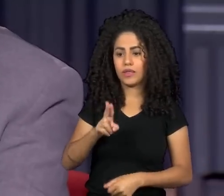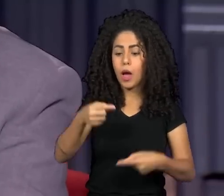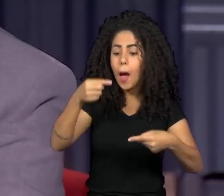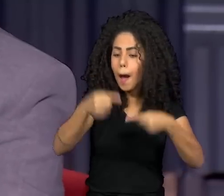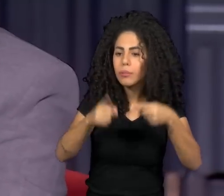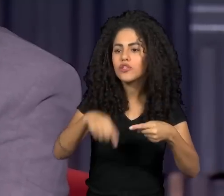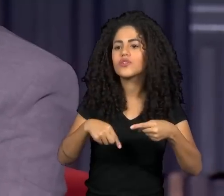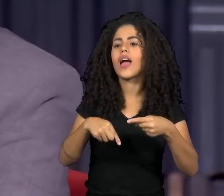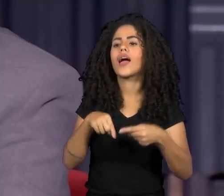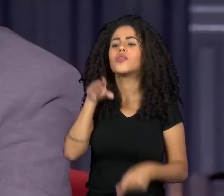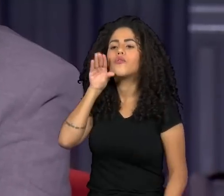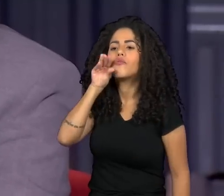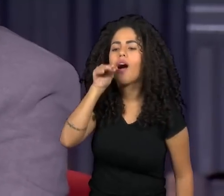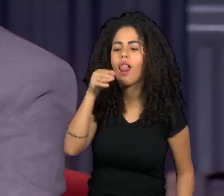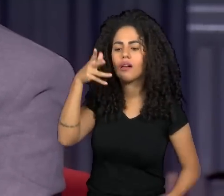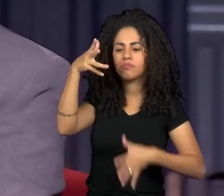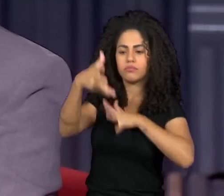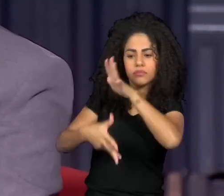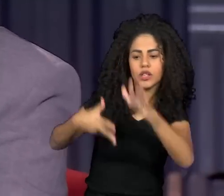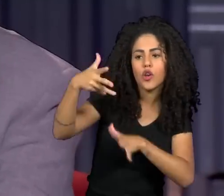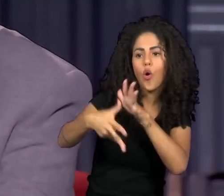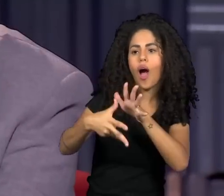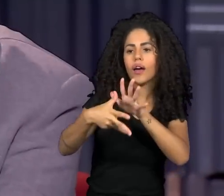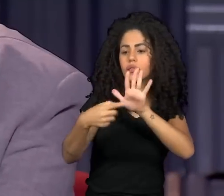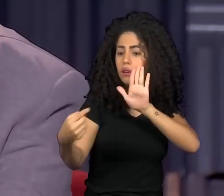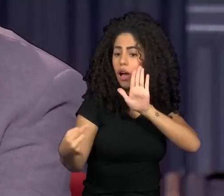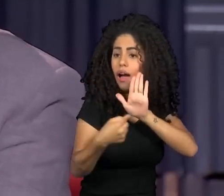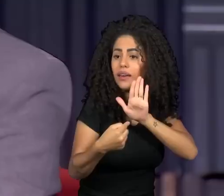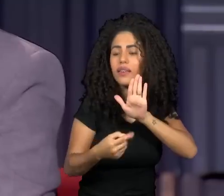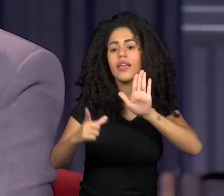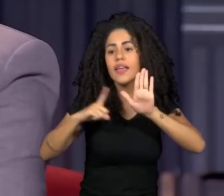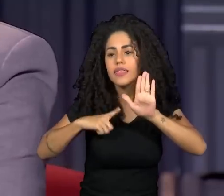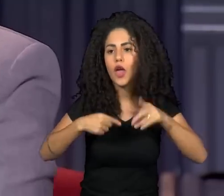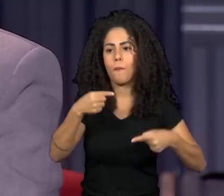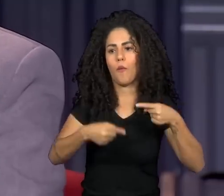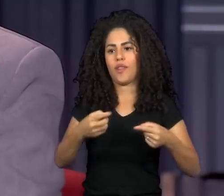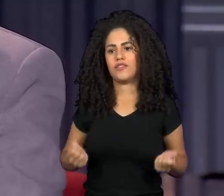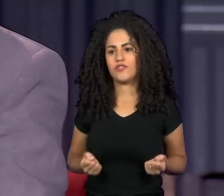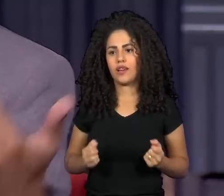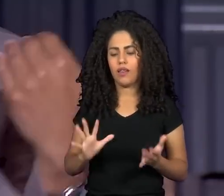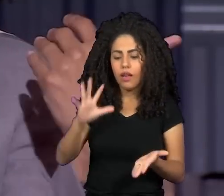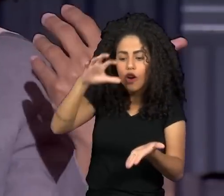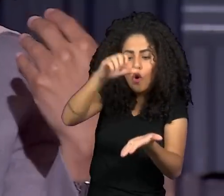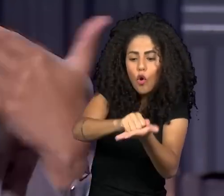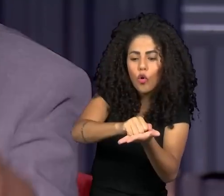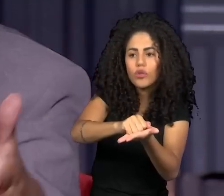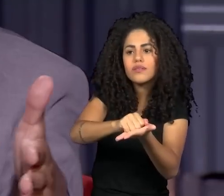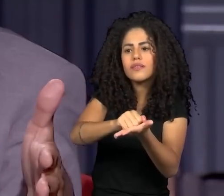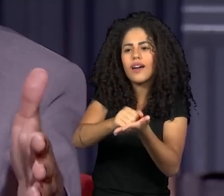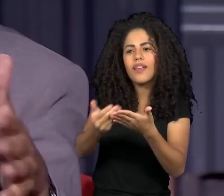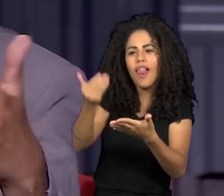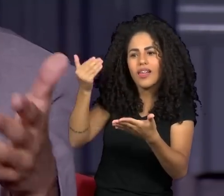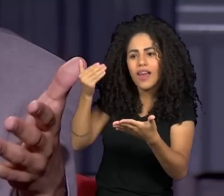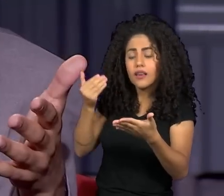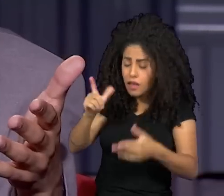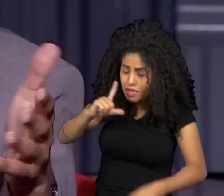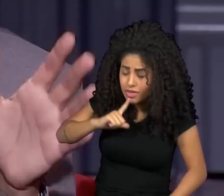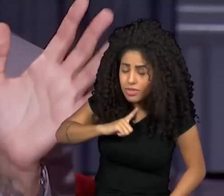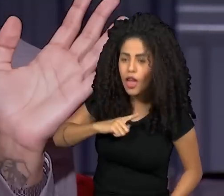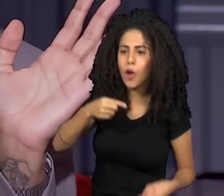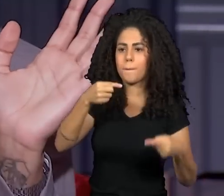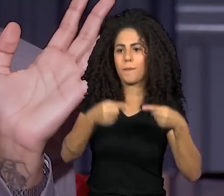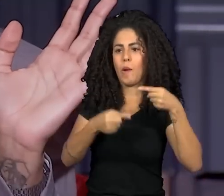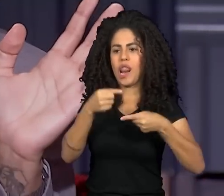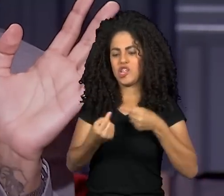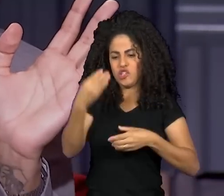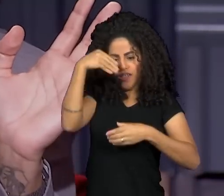você fala, a política tá em quem colonizou a sua região do Brasil, a política tá em tudo. Então, a gente é político, somos seres políticos, não